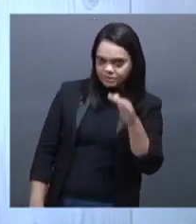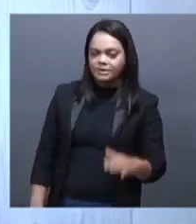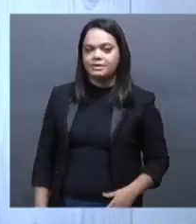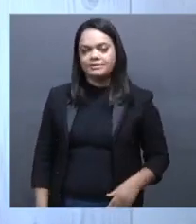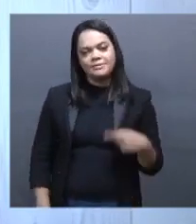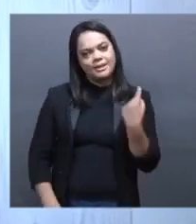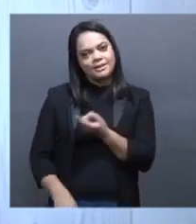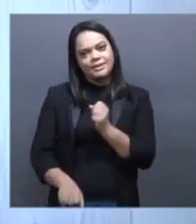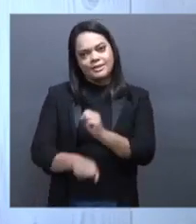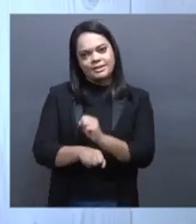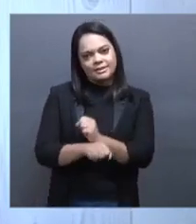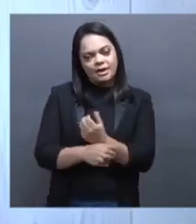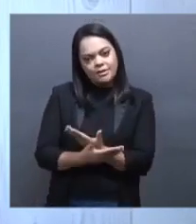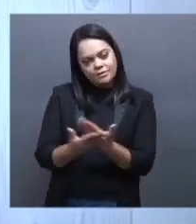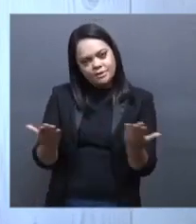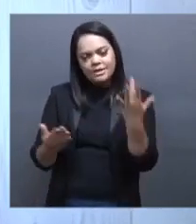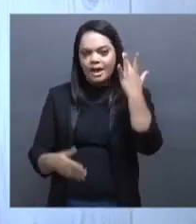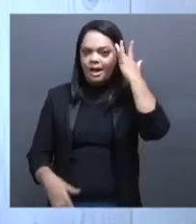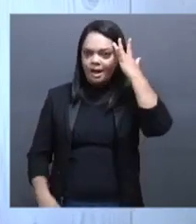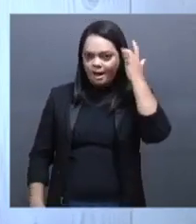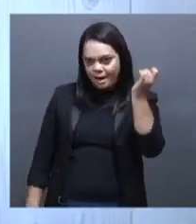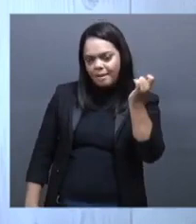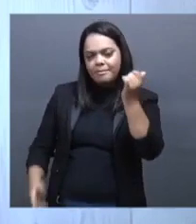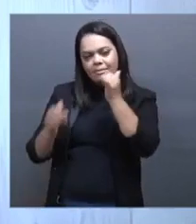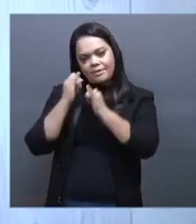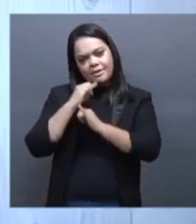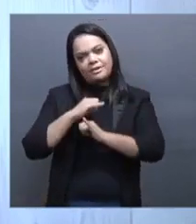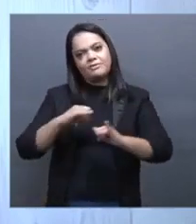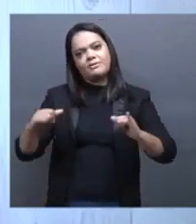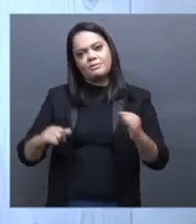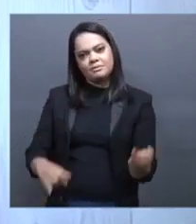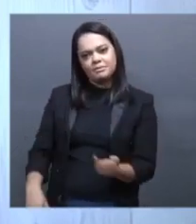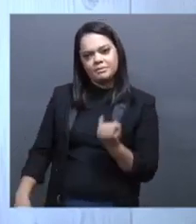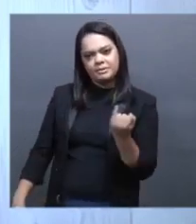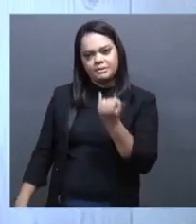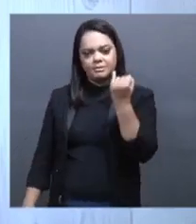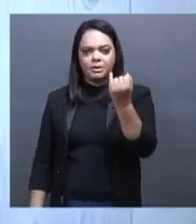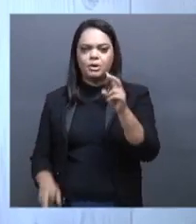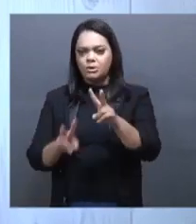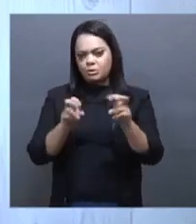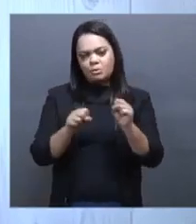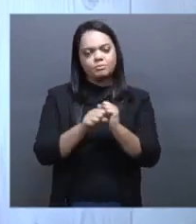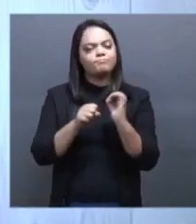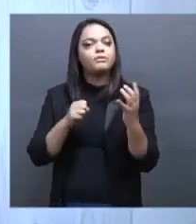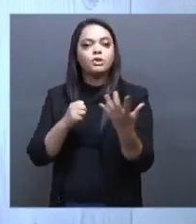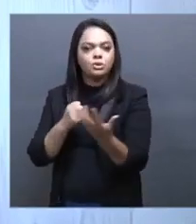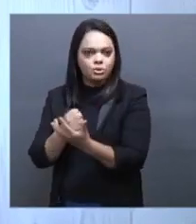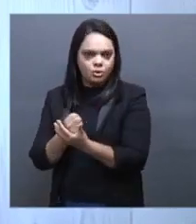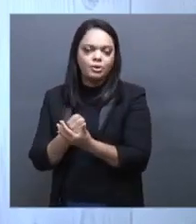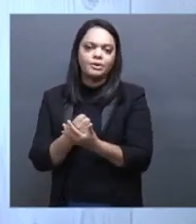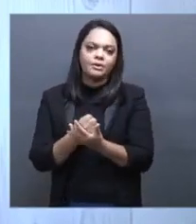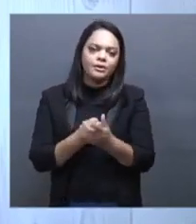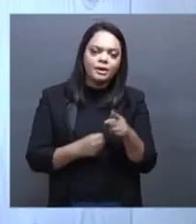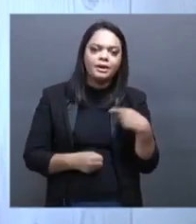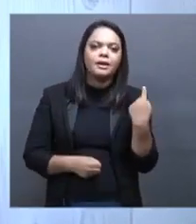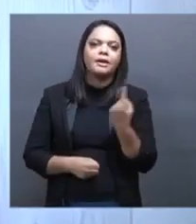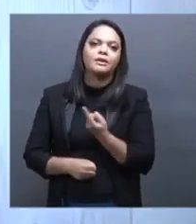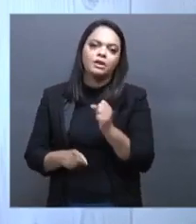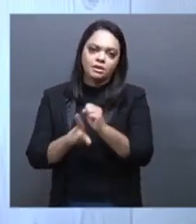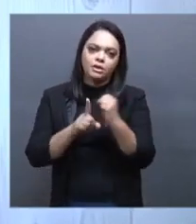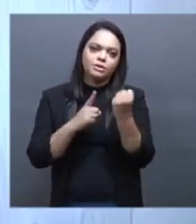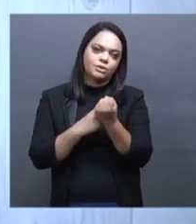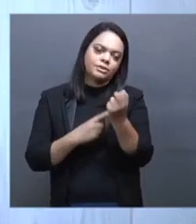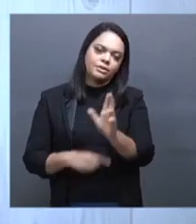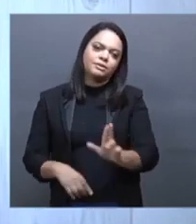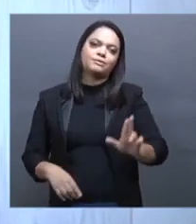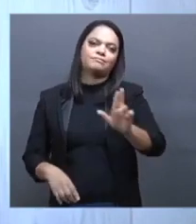e aguardamos você amanhã com informações importantes sobre a pandemia de Covid-19 e a nossa